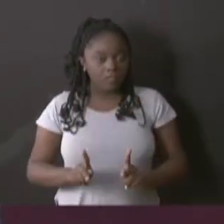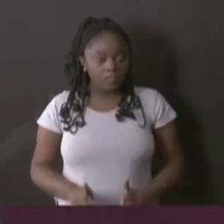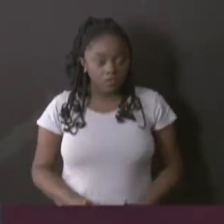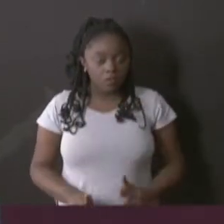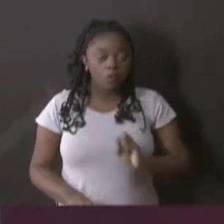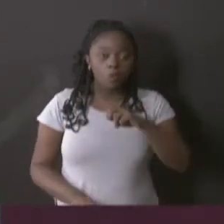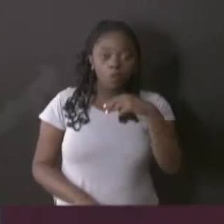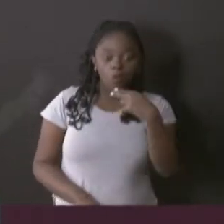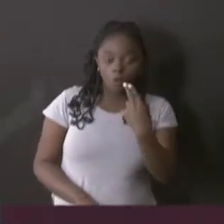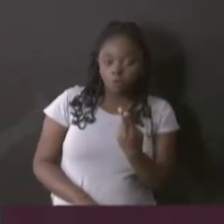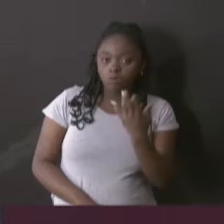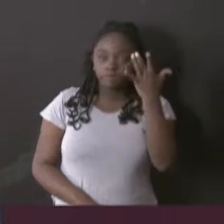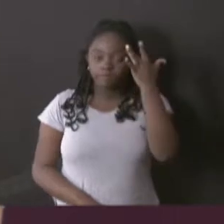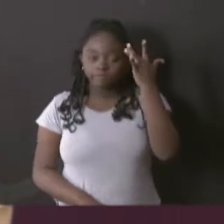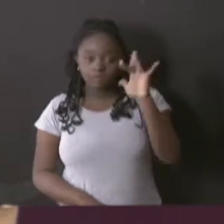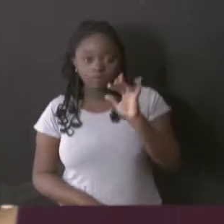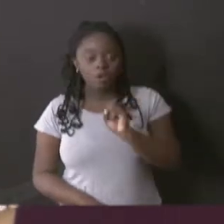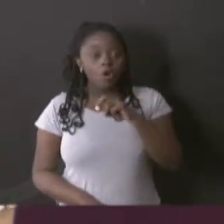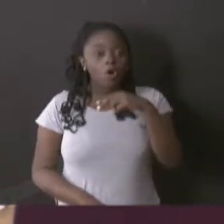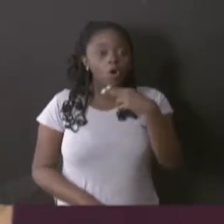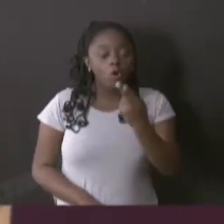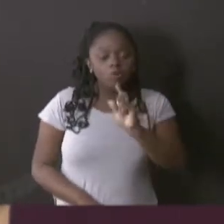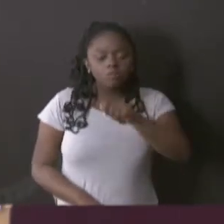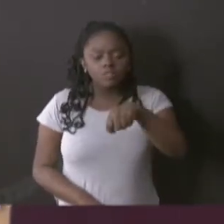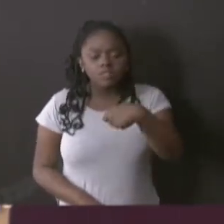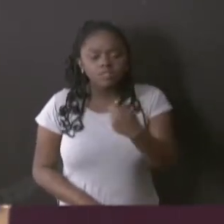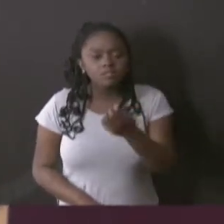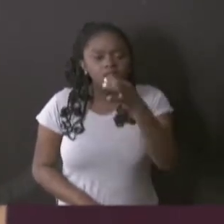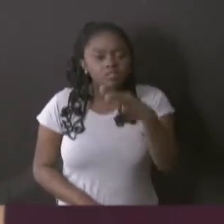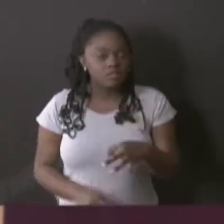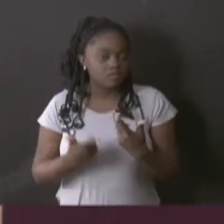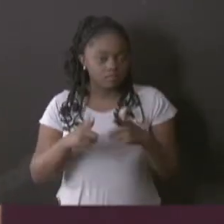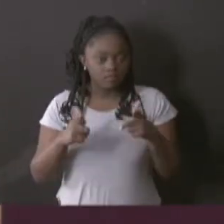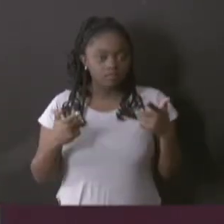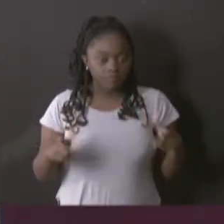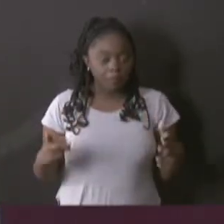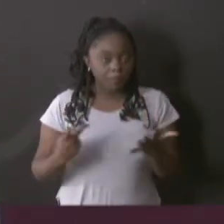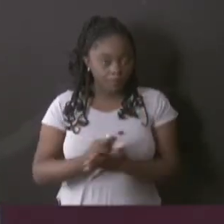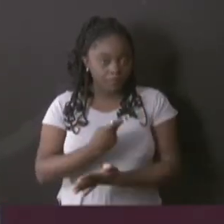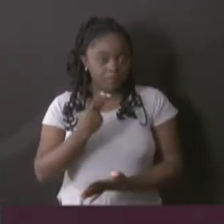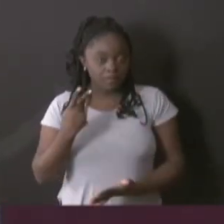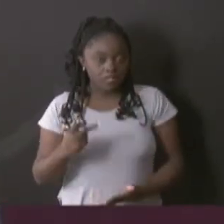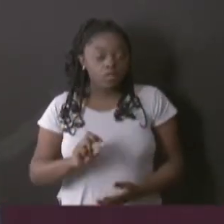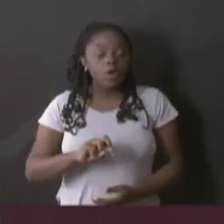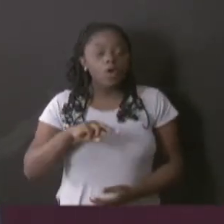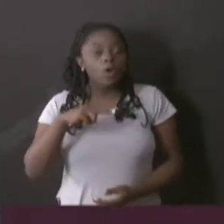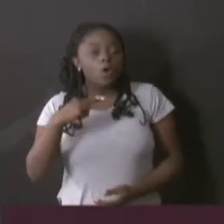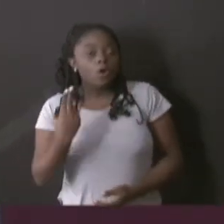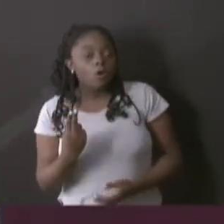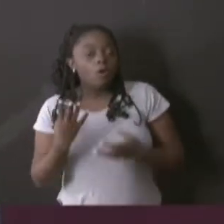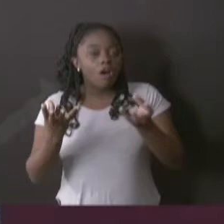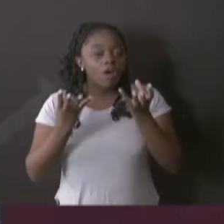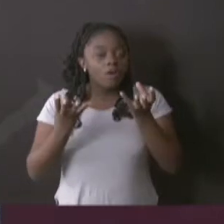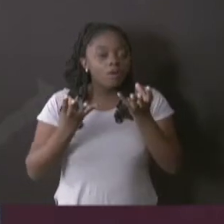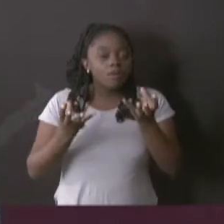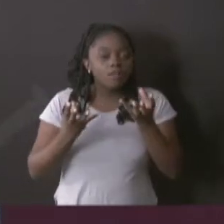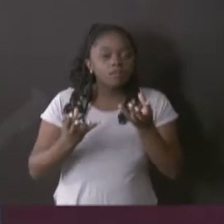não sabe, ou não existe um sinal específico, que acontece muito, ou quando eu quero dar intensidade.